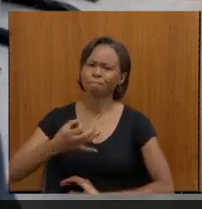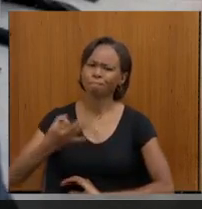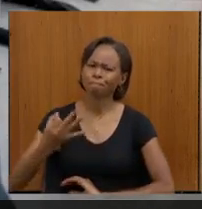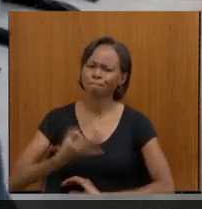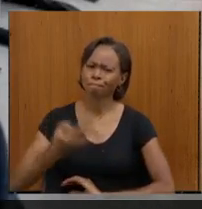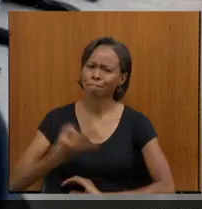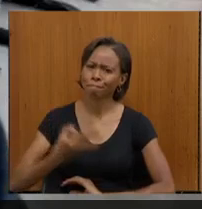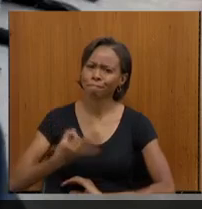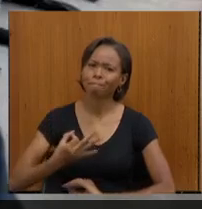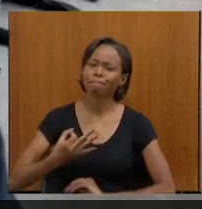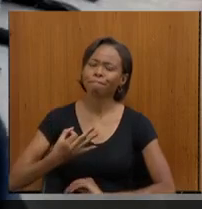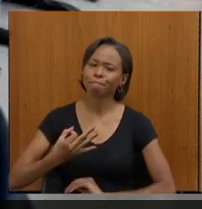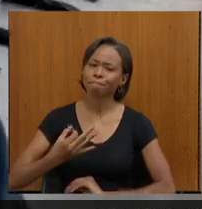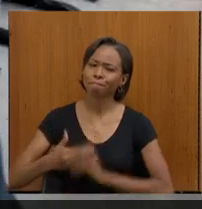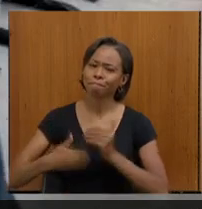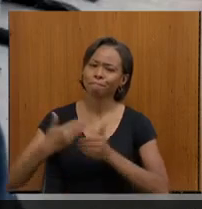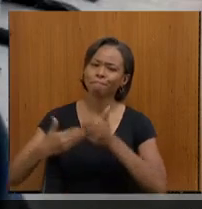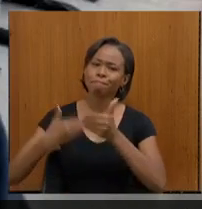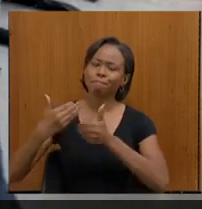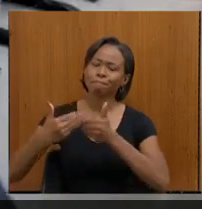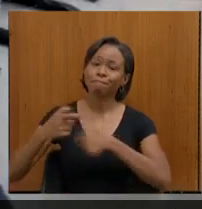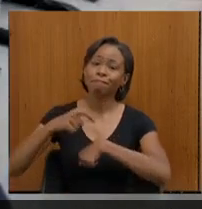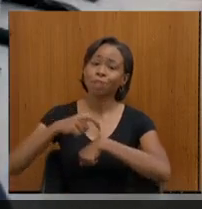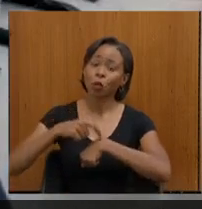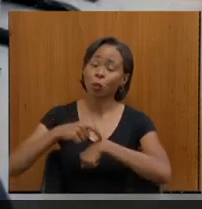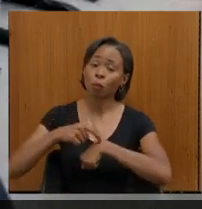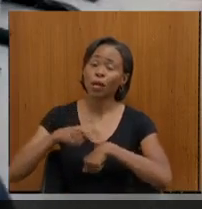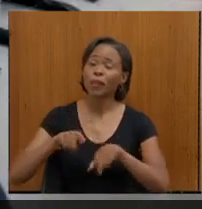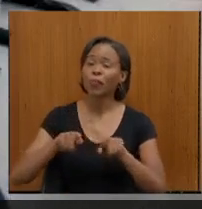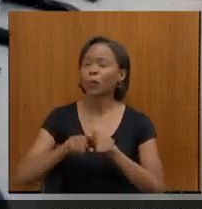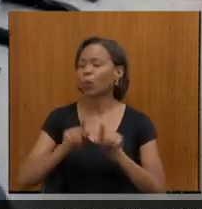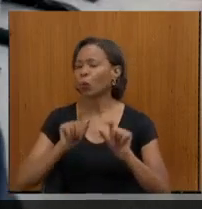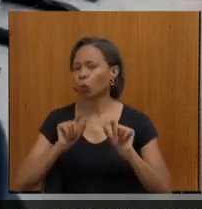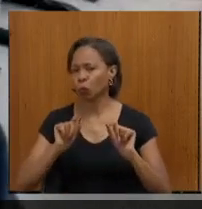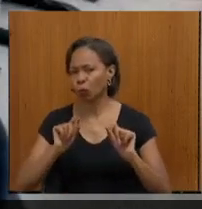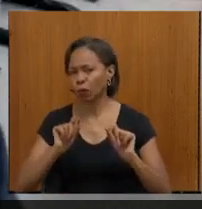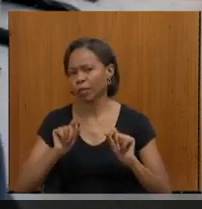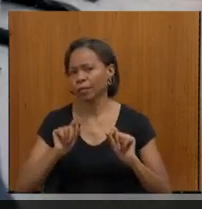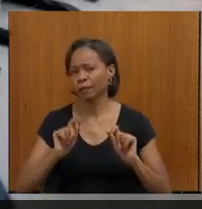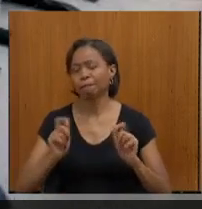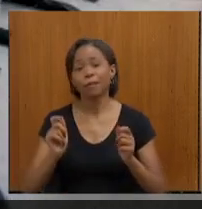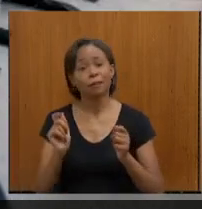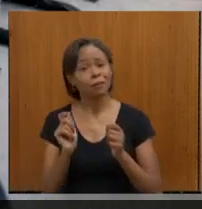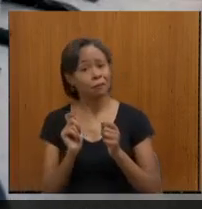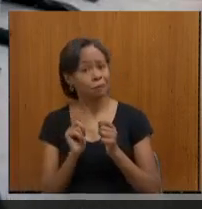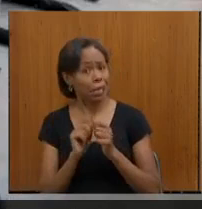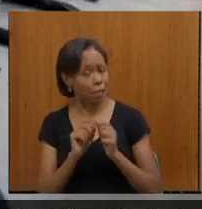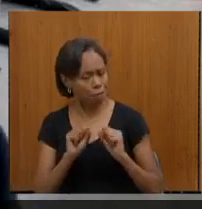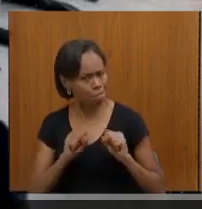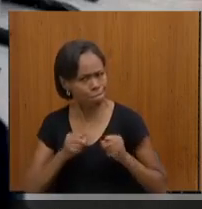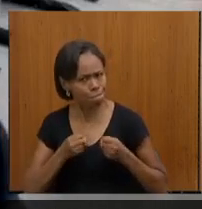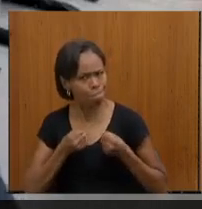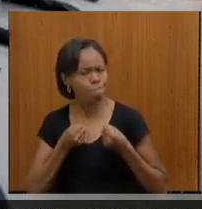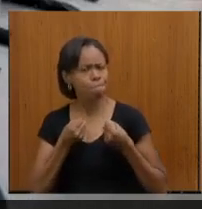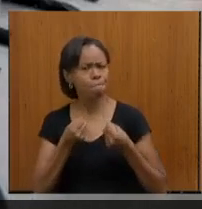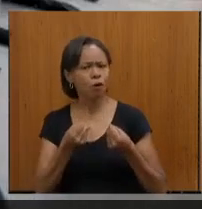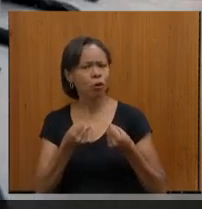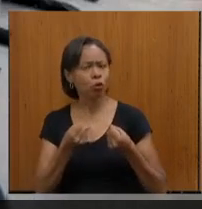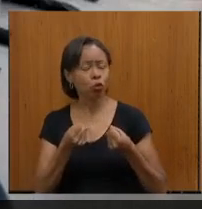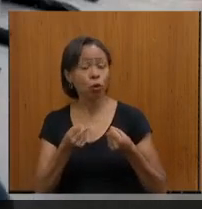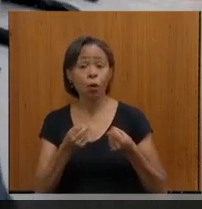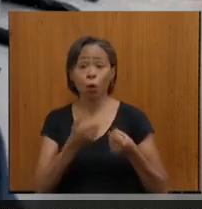a gurra e o momento de fazer esse posso público ou privado